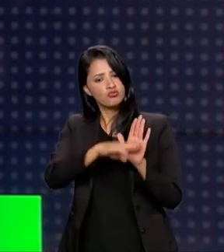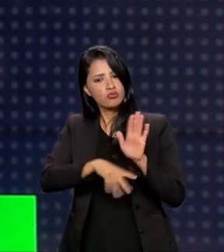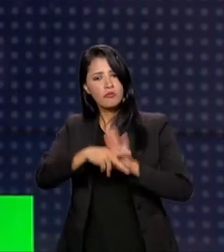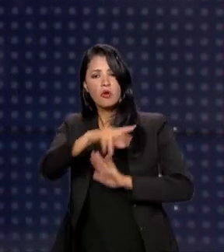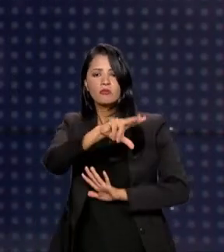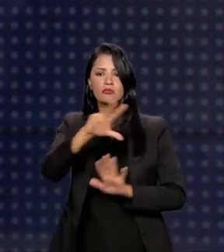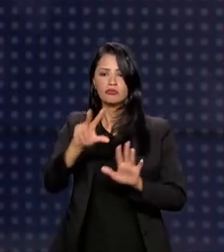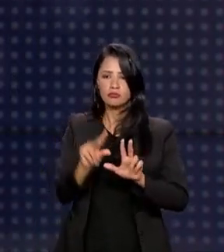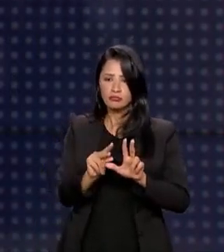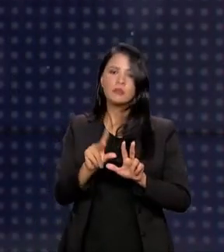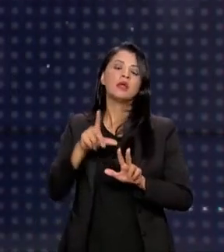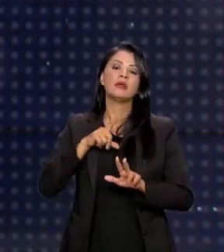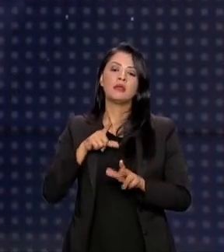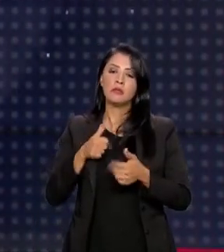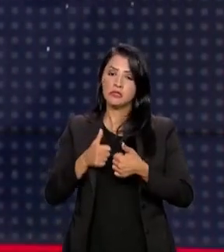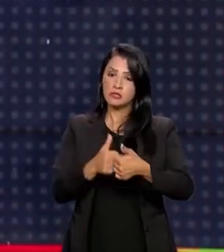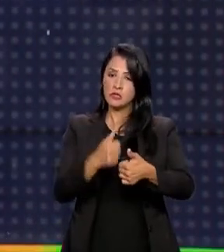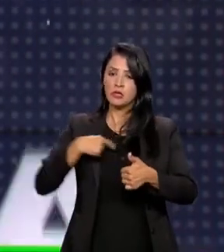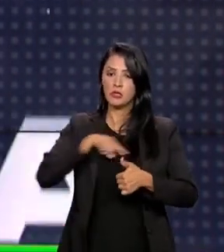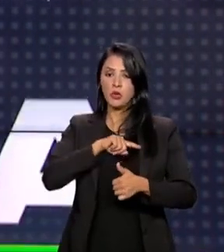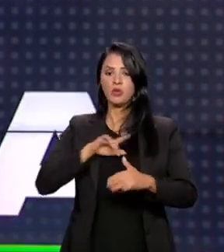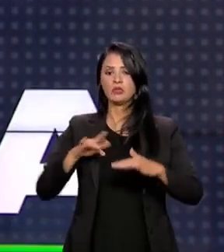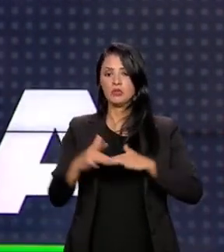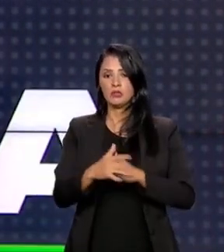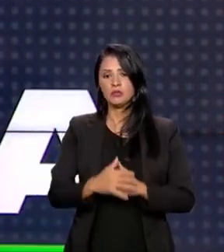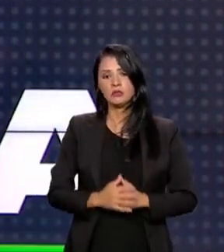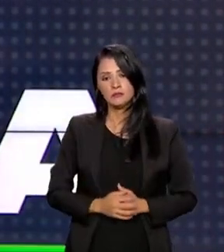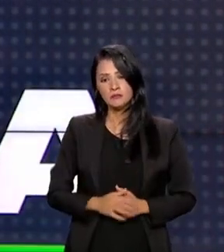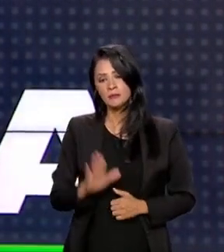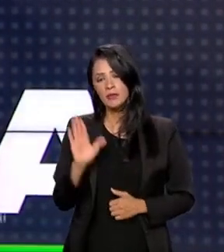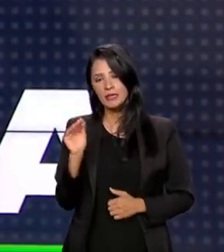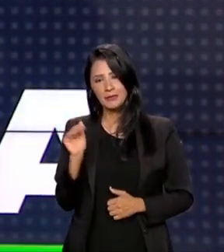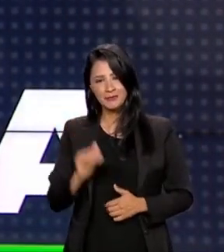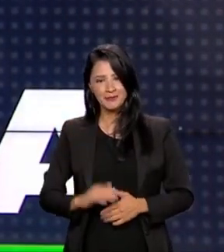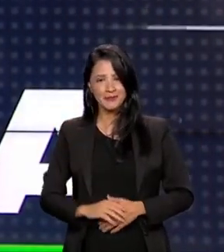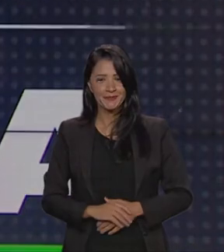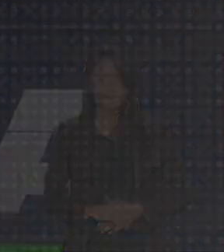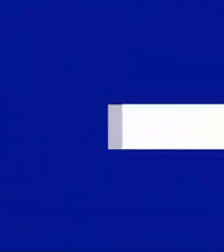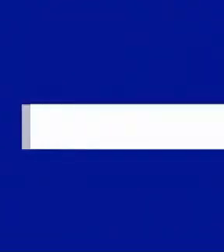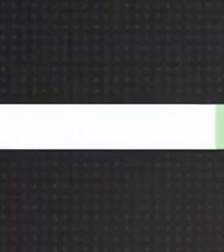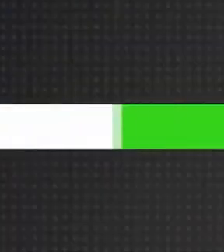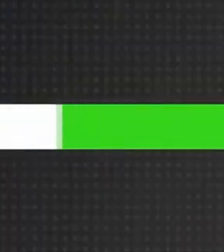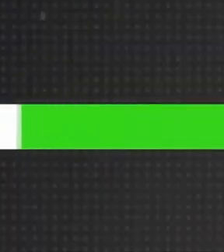TV Brasil e siga também as nossas redes sociais. Até a próxima!